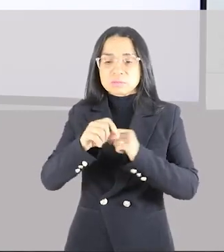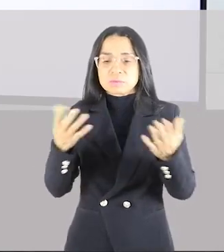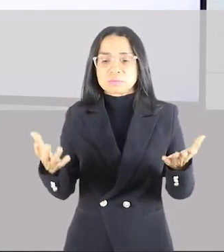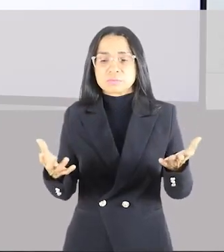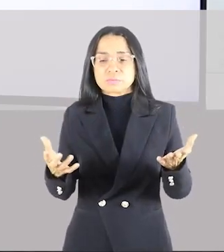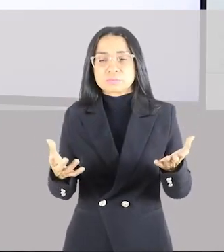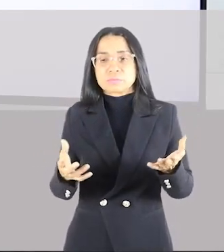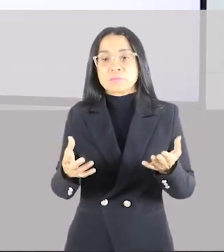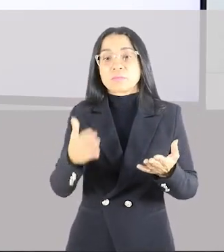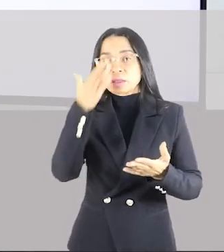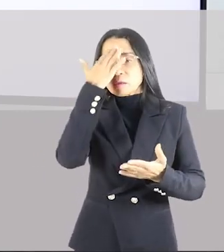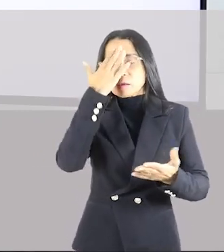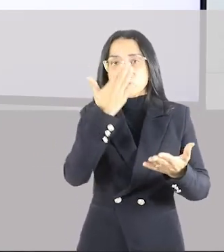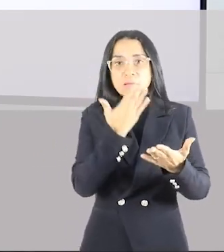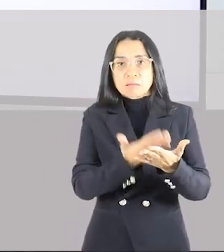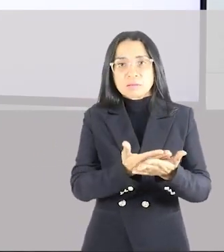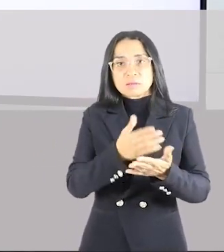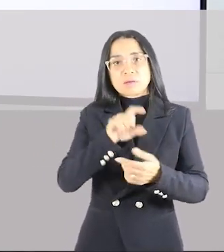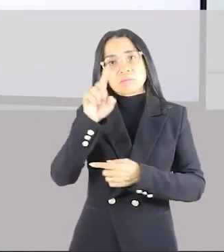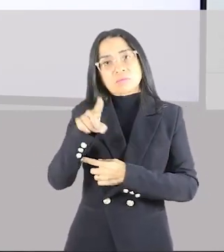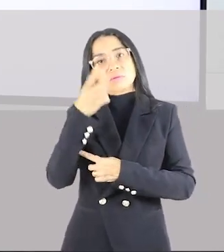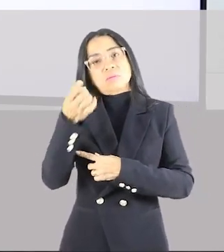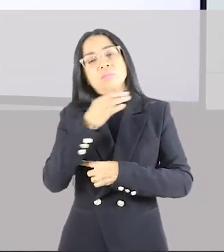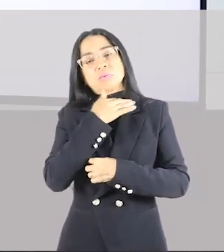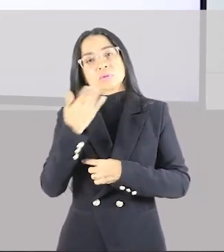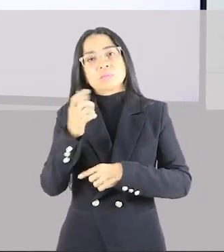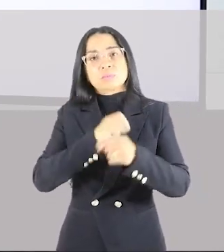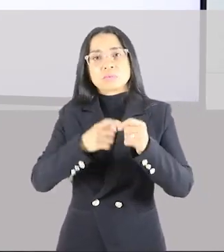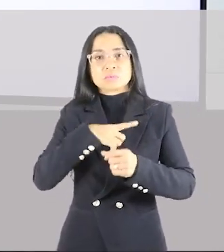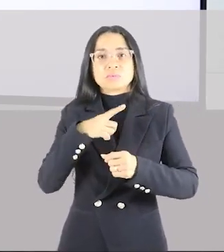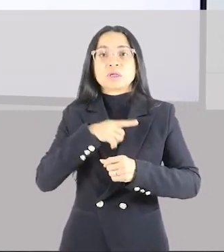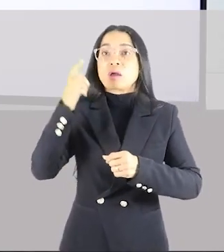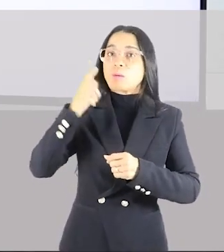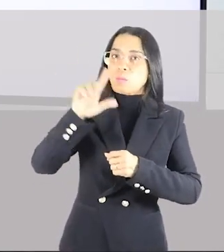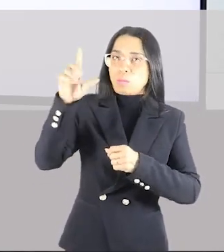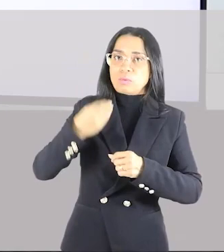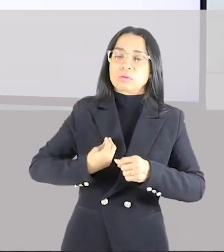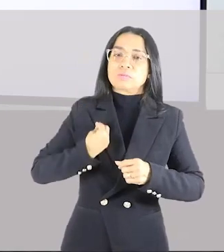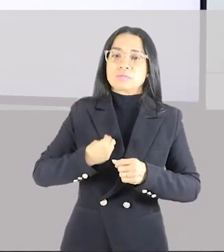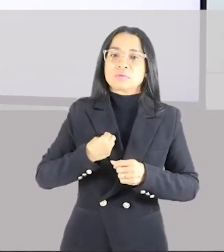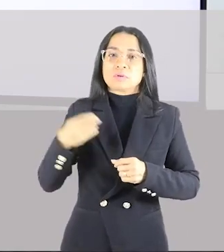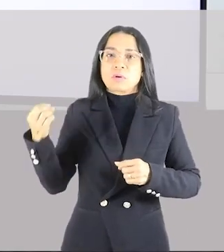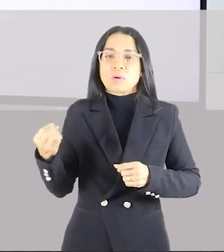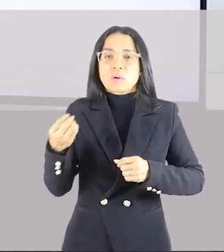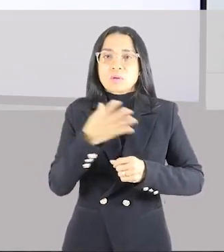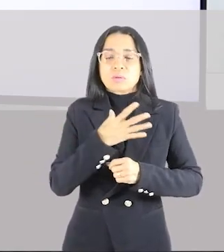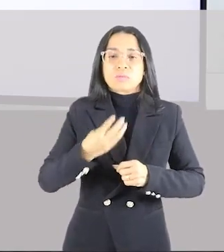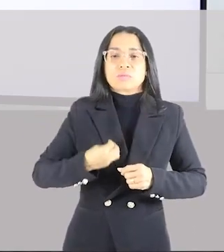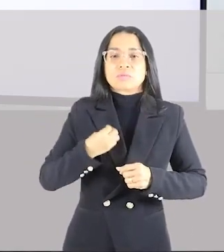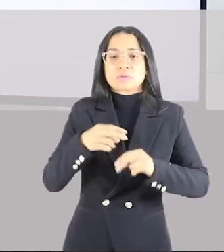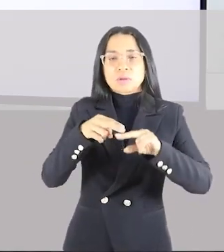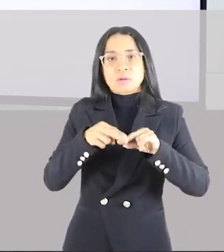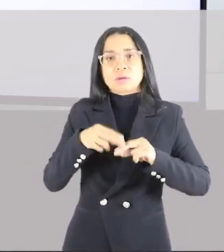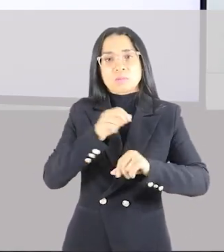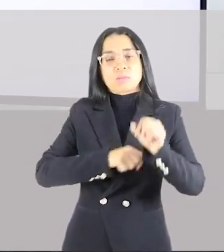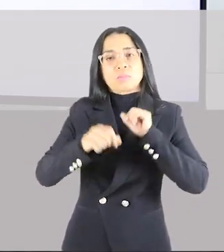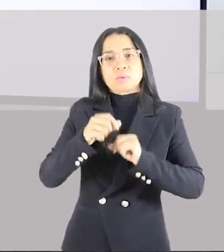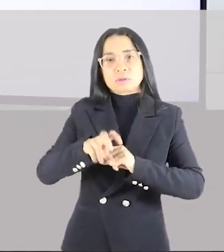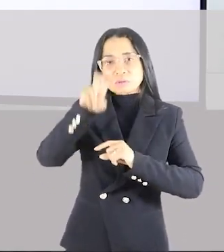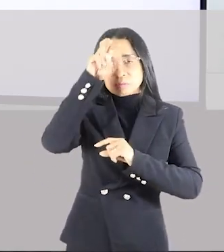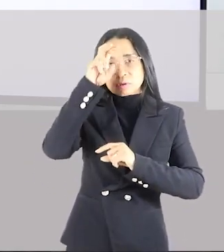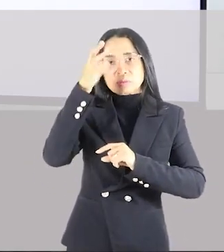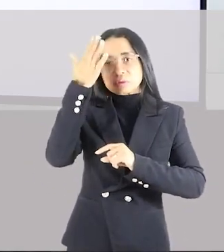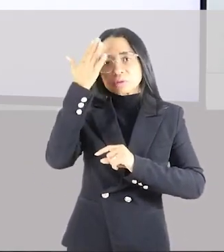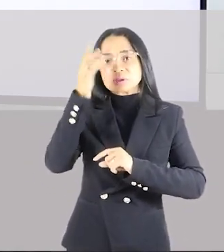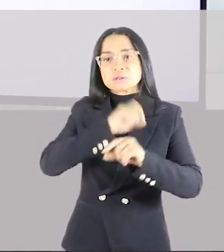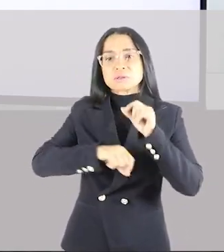eles acreditavam que após a morte haveria uma outra vida, uma nova vida. E por isso os faraós entendiam que seriam